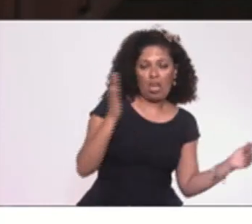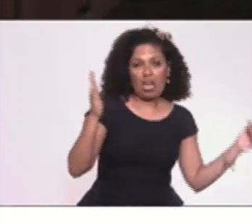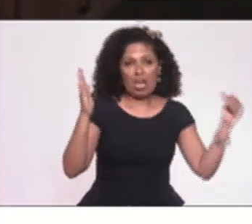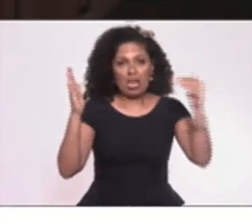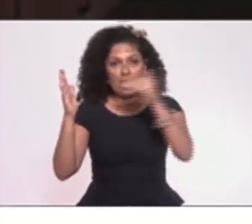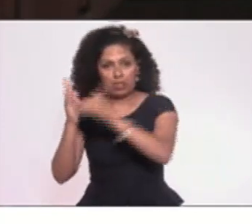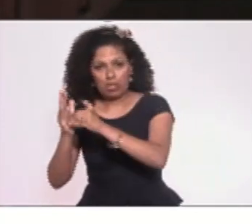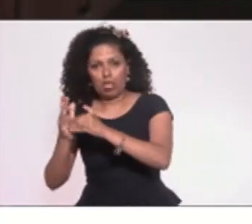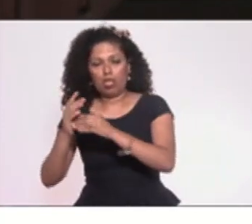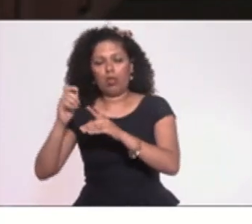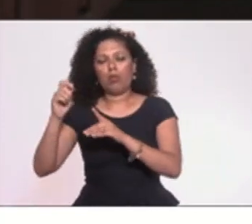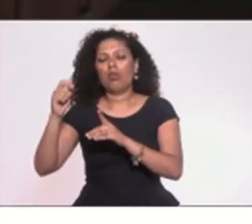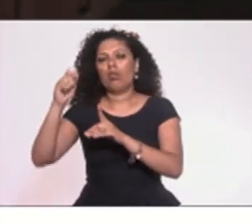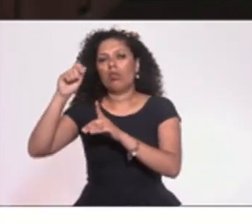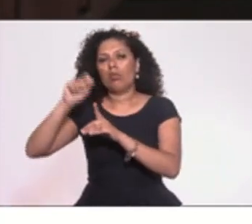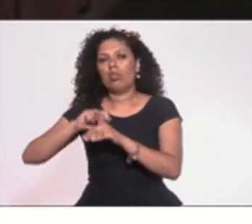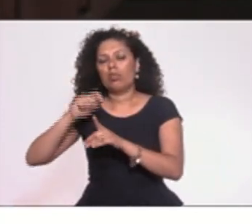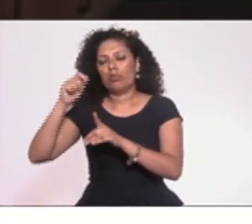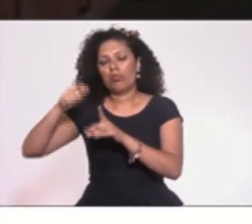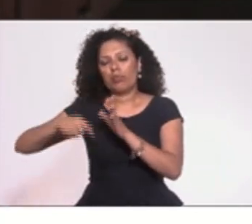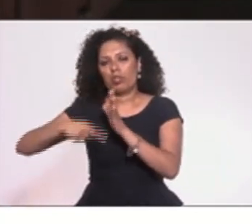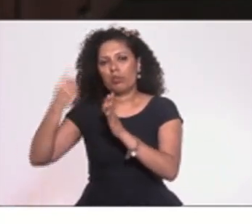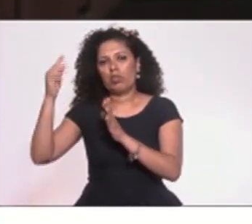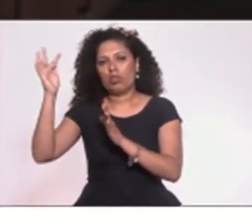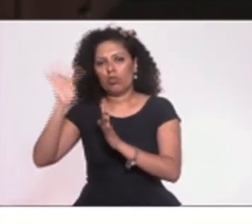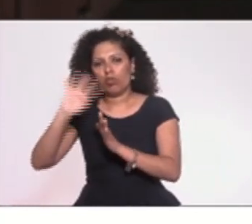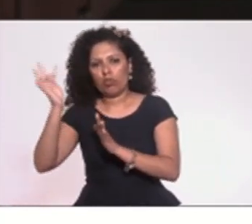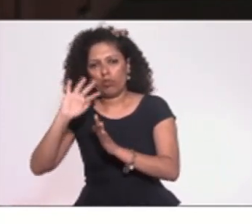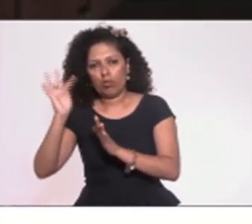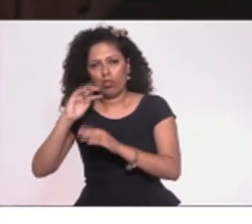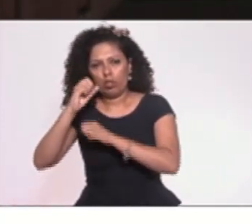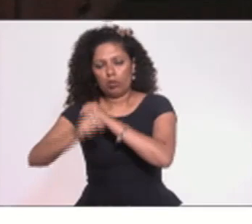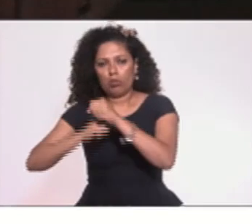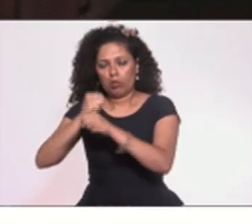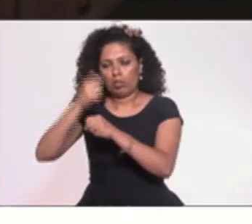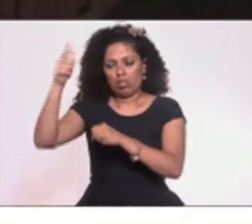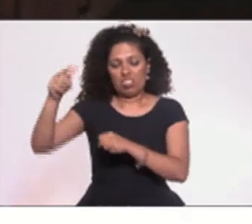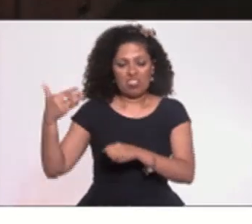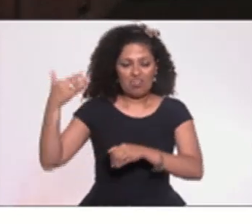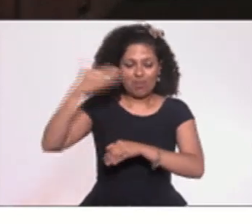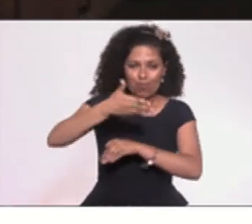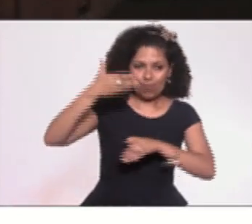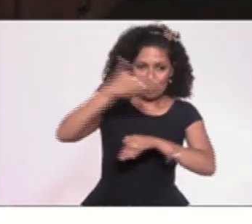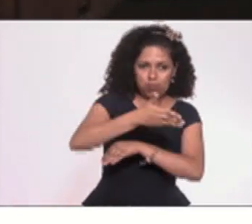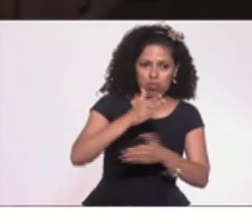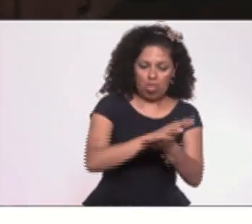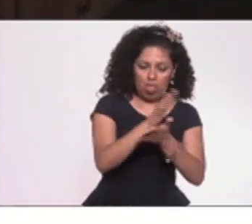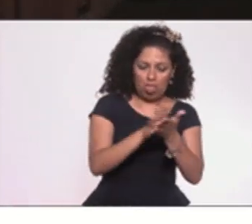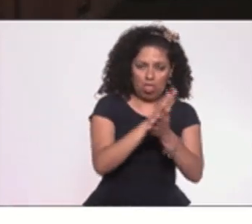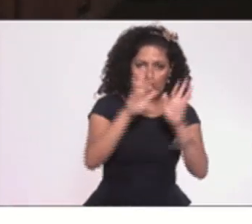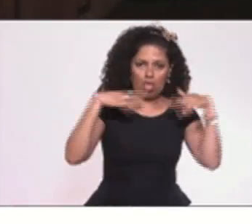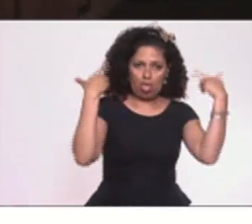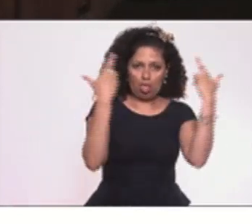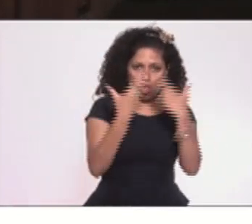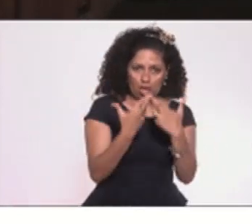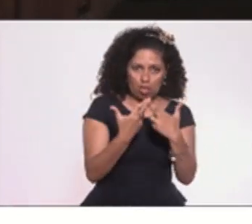de fevereiro do ano que vem. Deixar de comparecer em cada sessão legislativa a terça parte